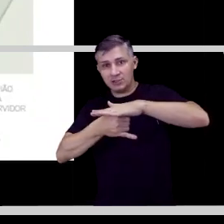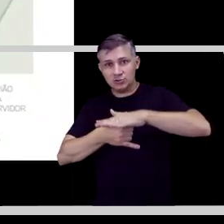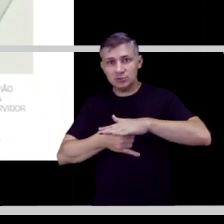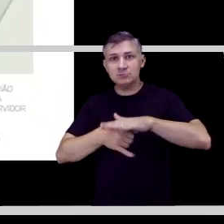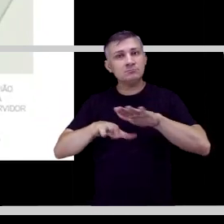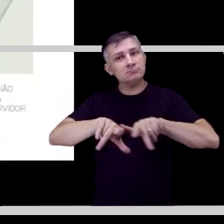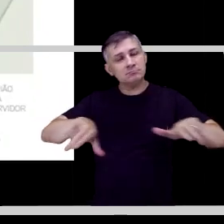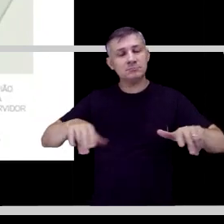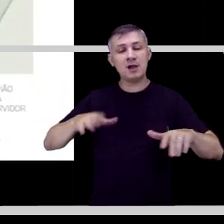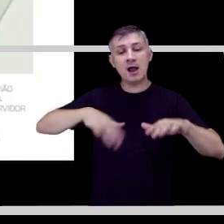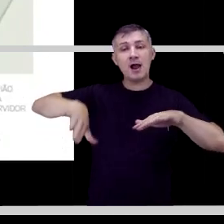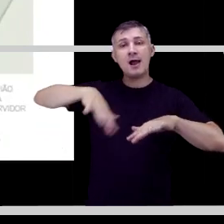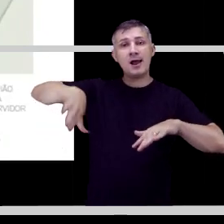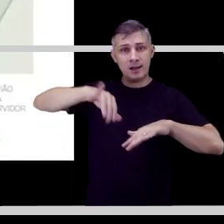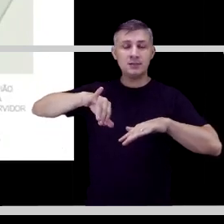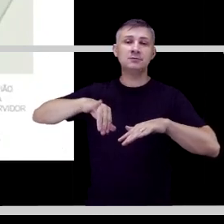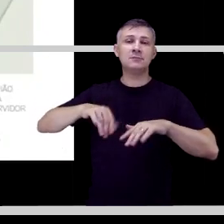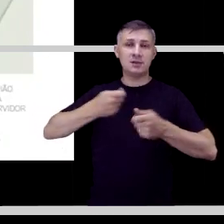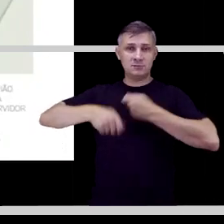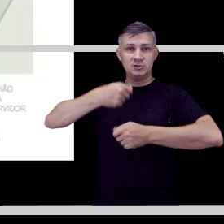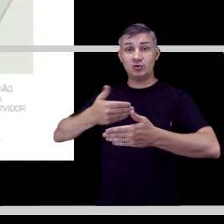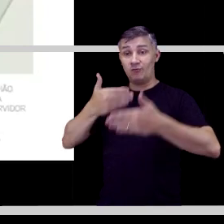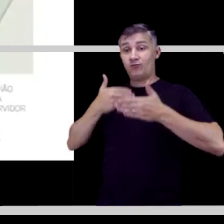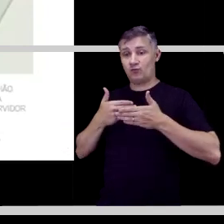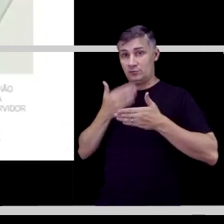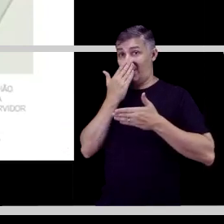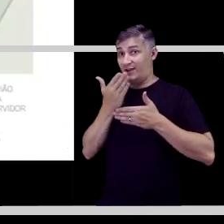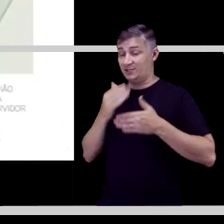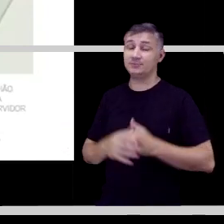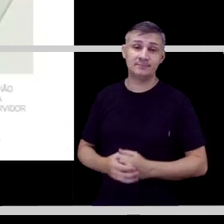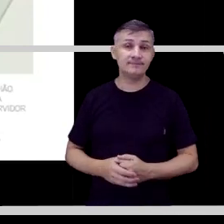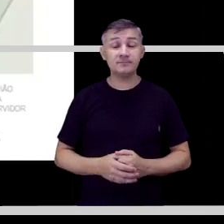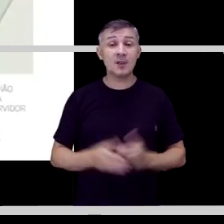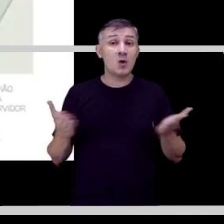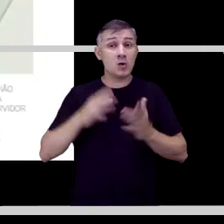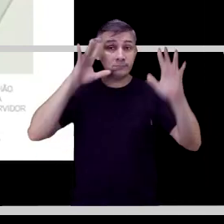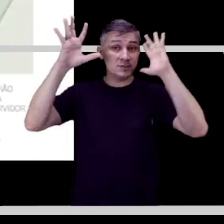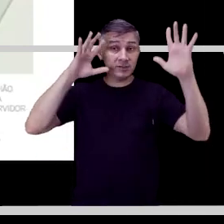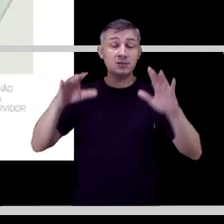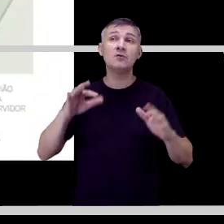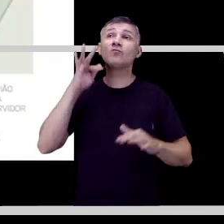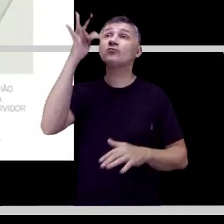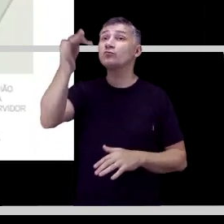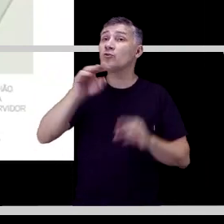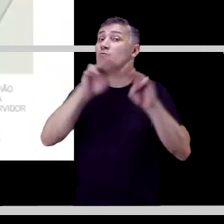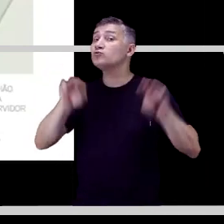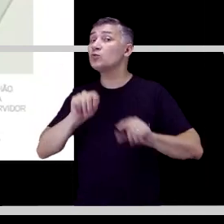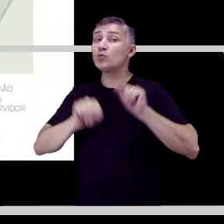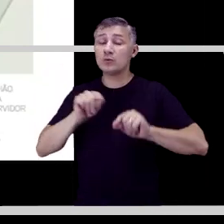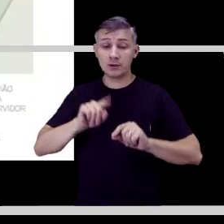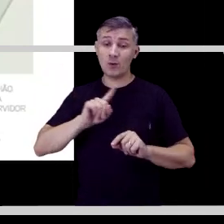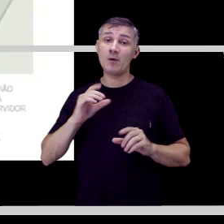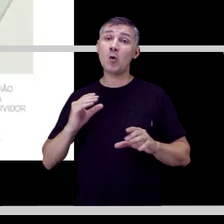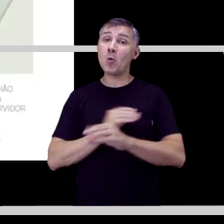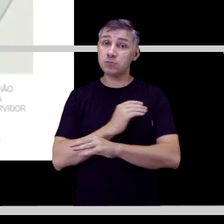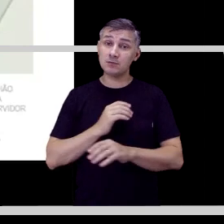exposição de longa duração, que está na parte superior, a sala multiuso, que está embaixo, e toda a parte administrativa, que é o fundo.